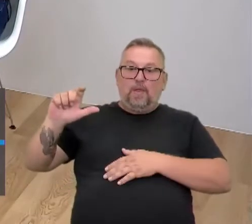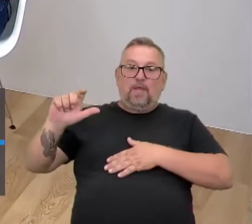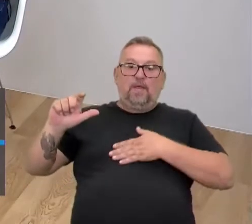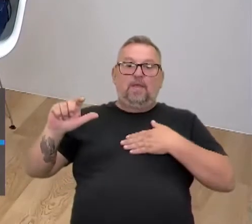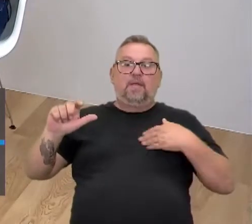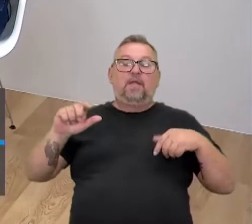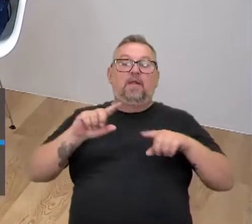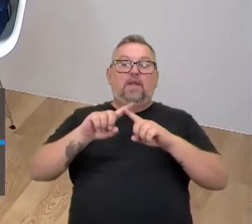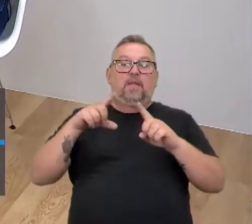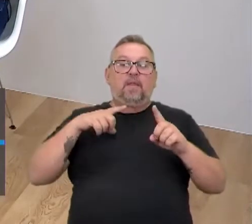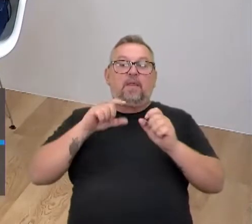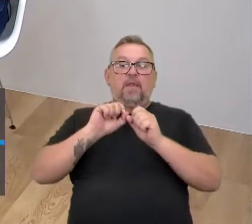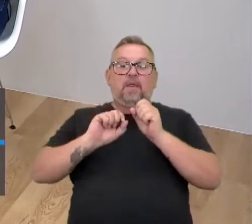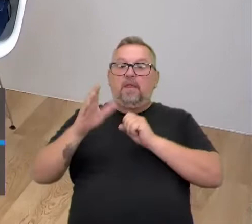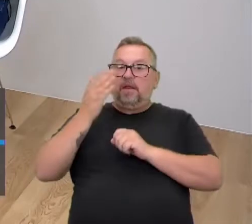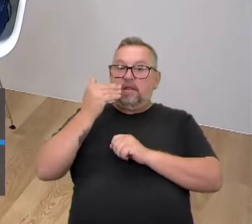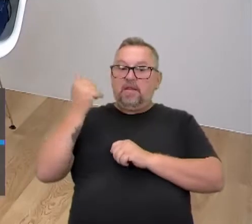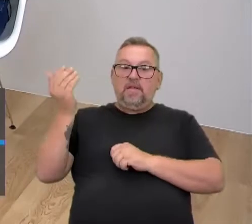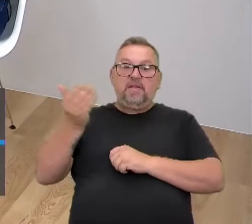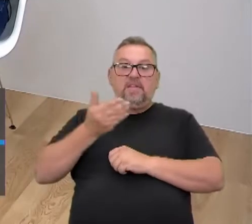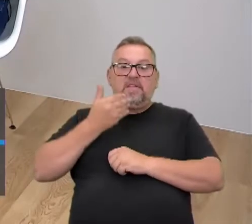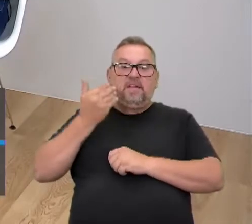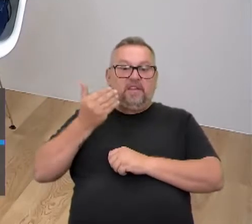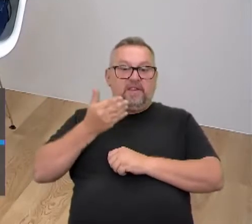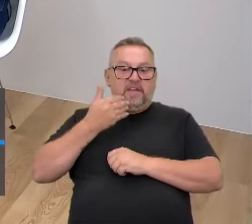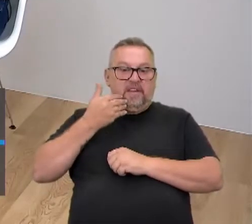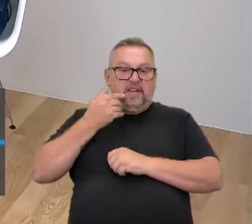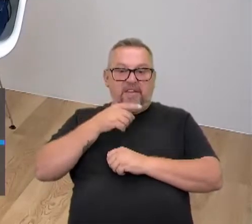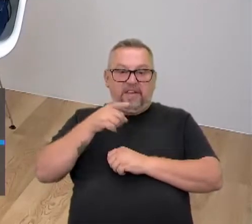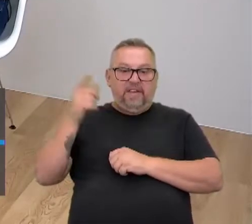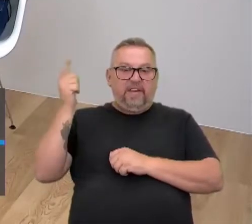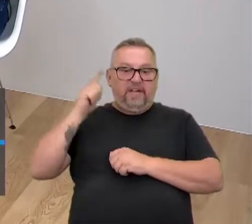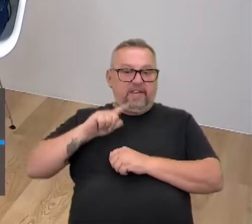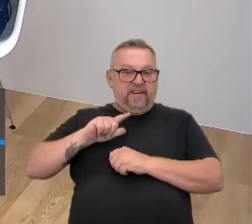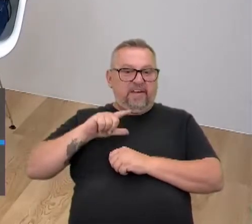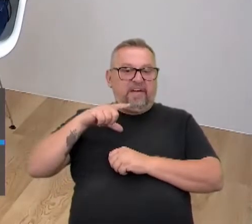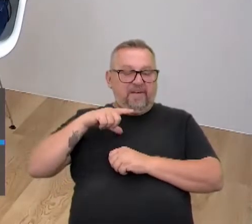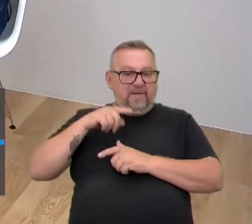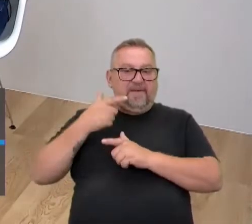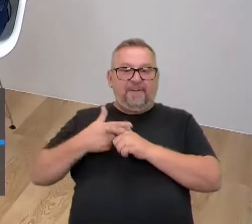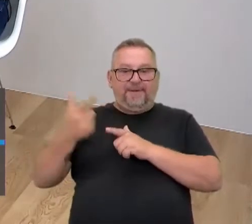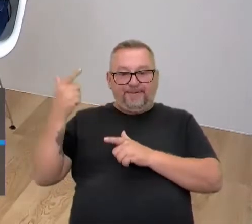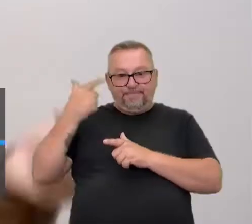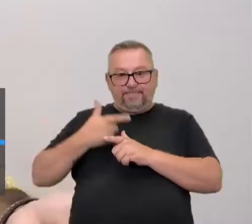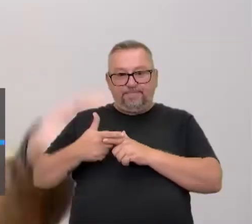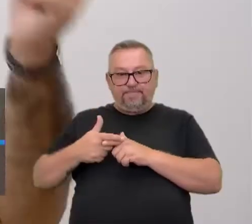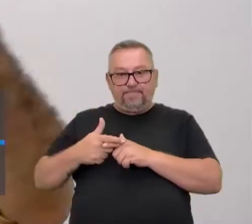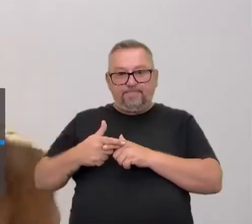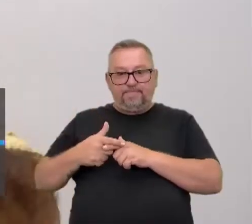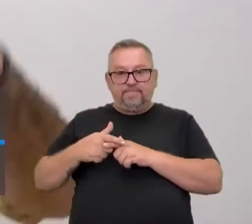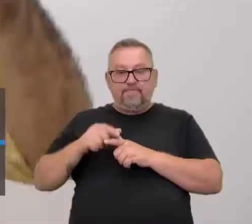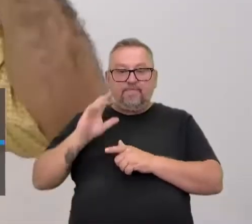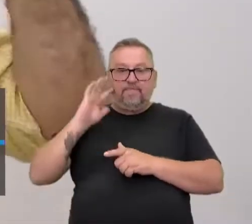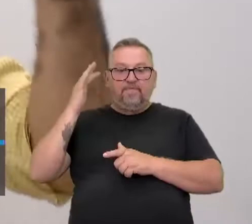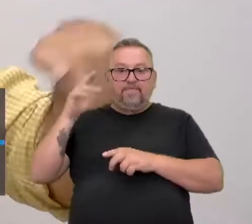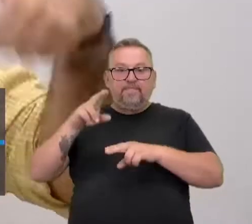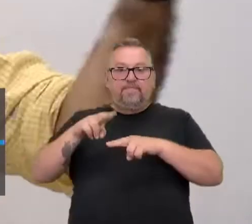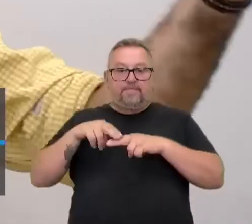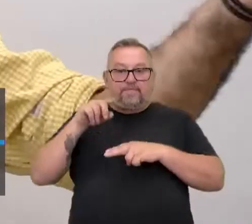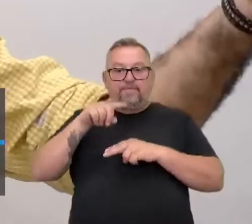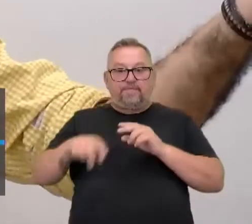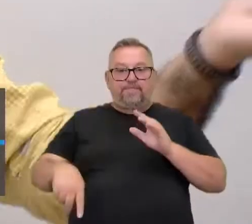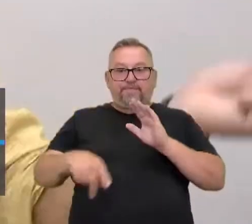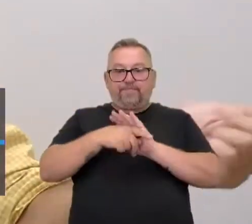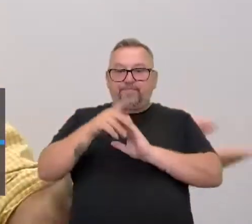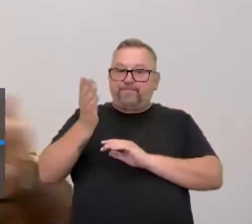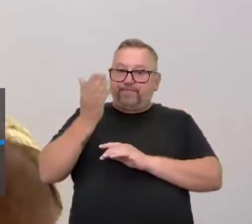cenário relacionado a uma alimentação fácil, evidentemente você começa a ter sequelas também, Claro. ocasionadas por essa